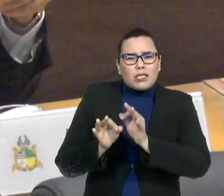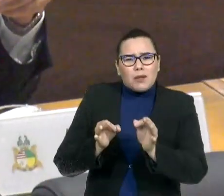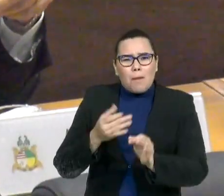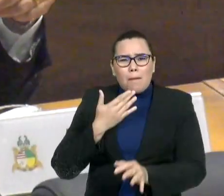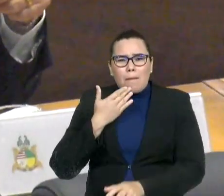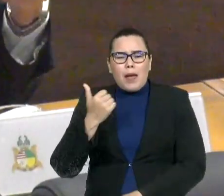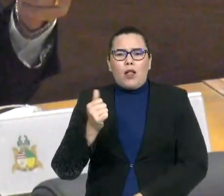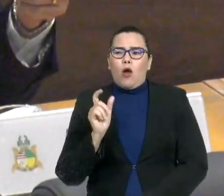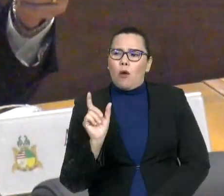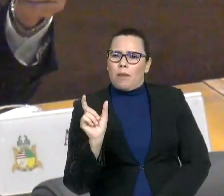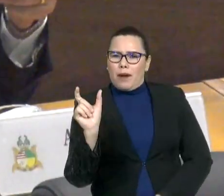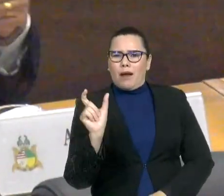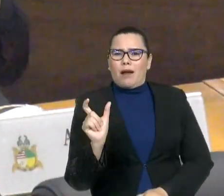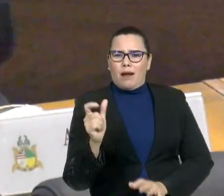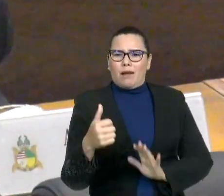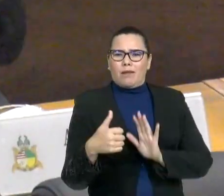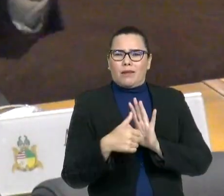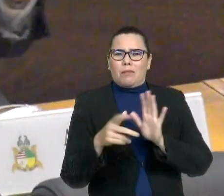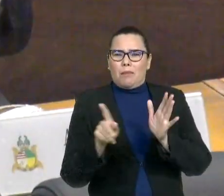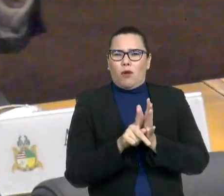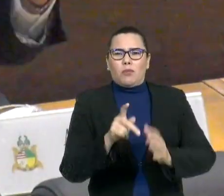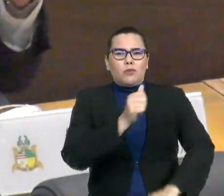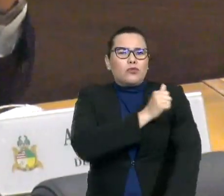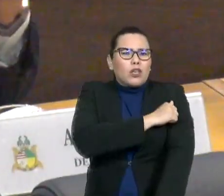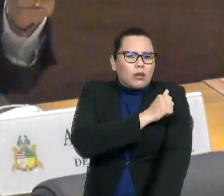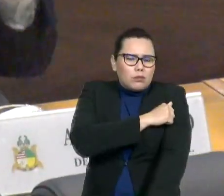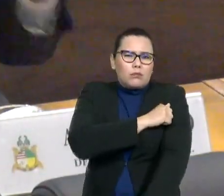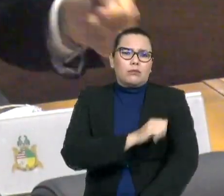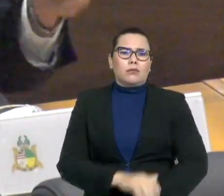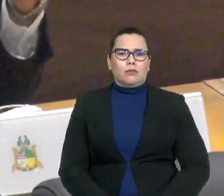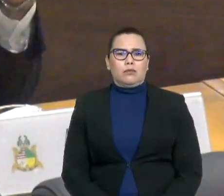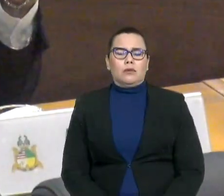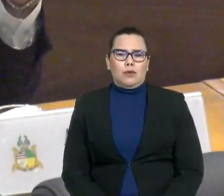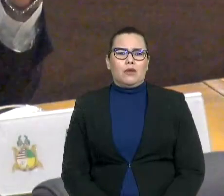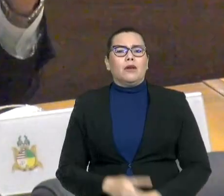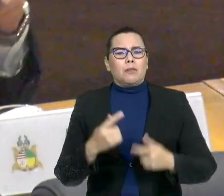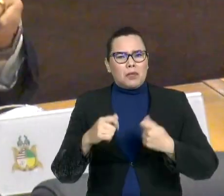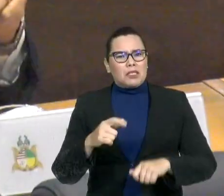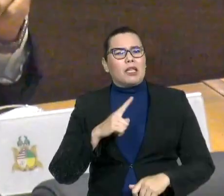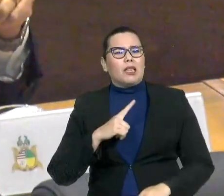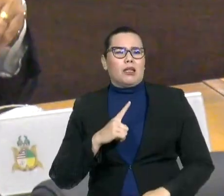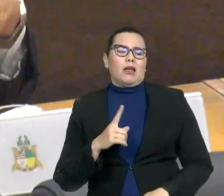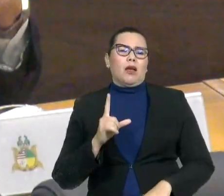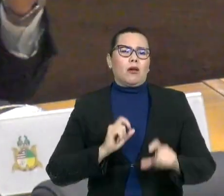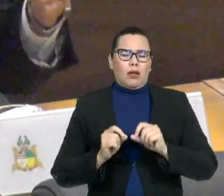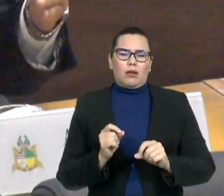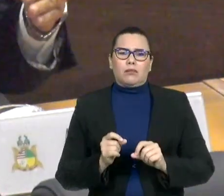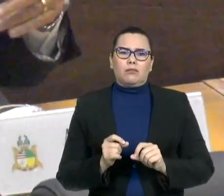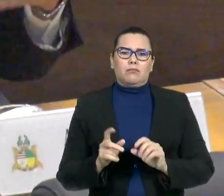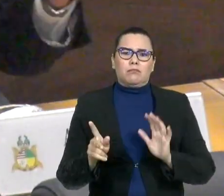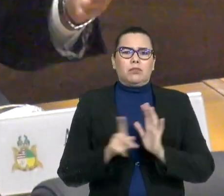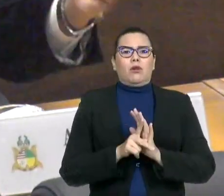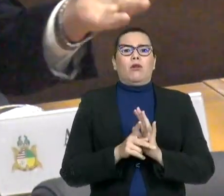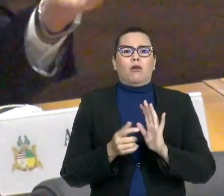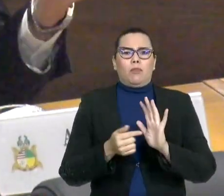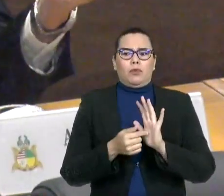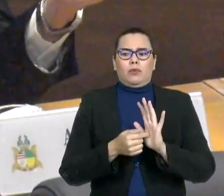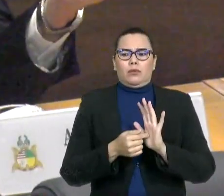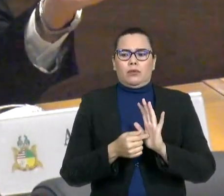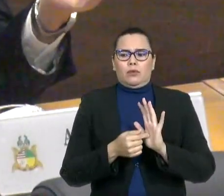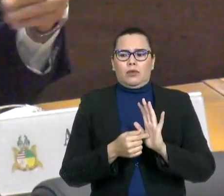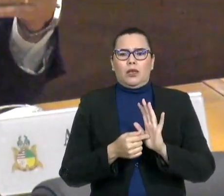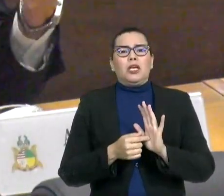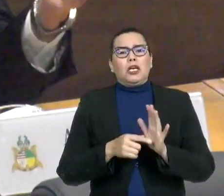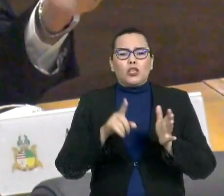para nós podermos regulamentar isso e o nosso estudante de qualquer município poder ter a sua carteira, que vai receber aquele desconto,